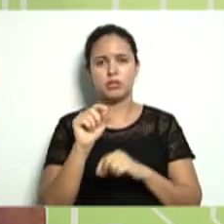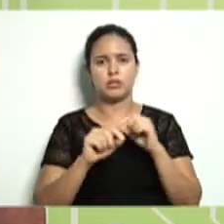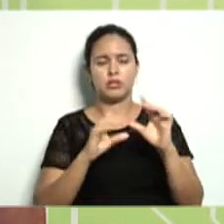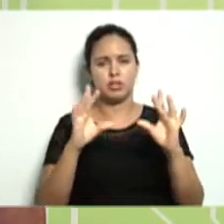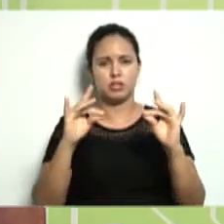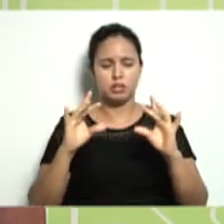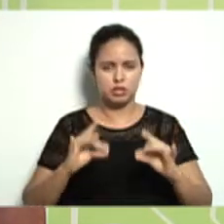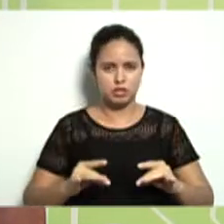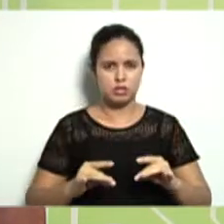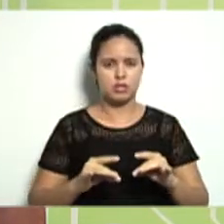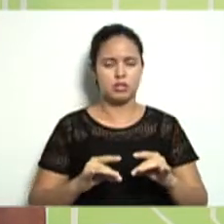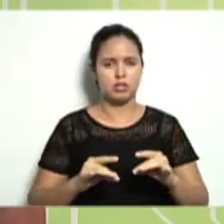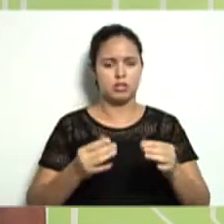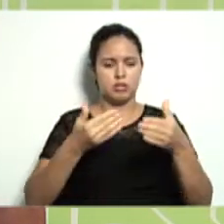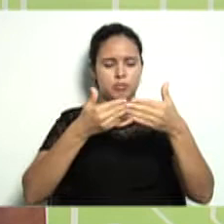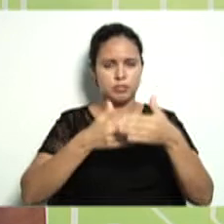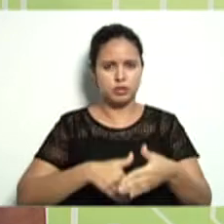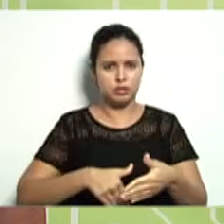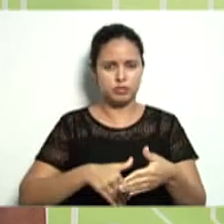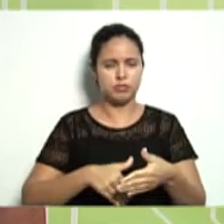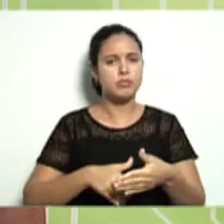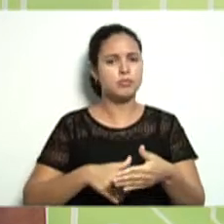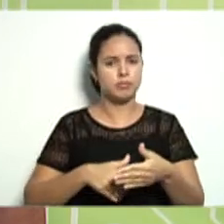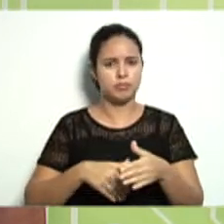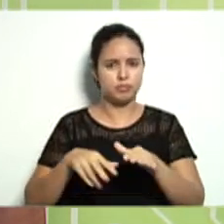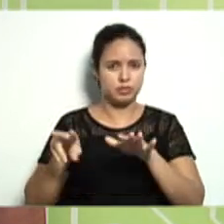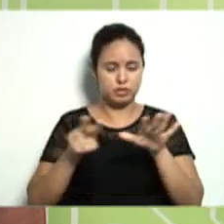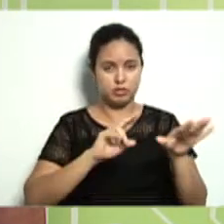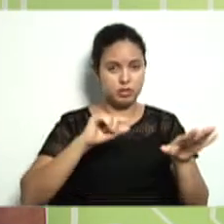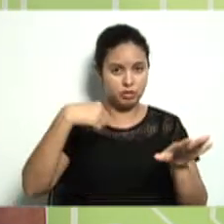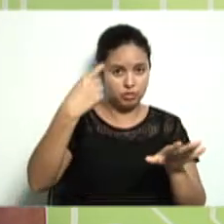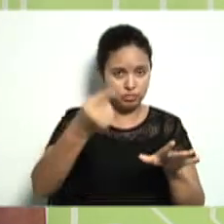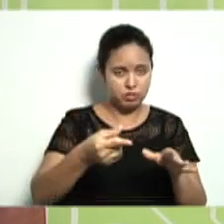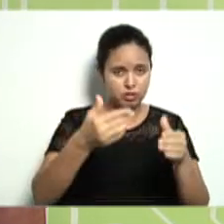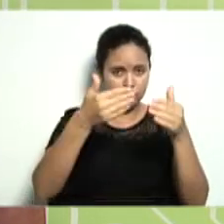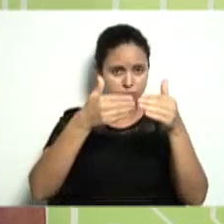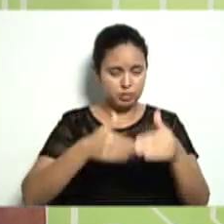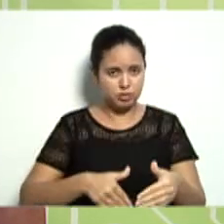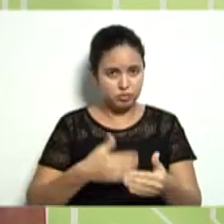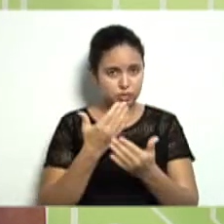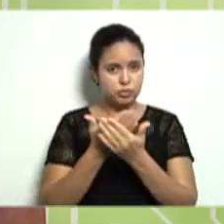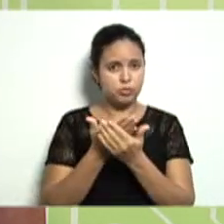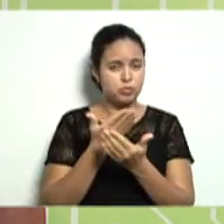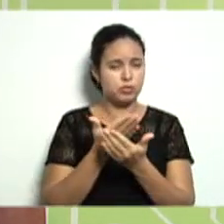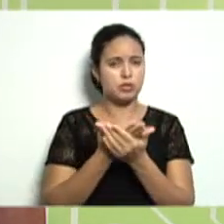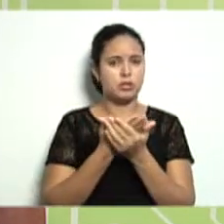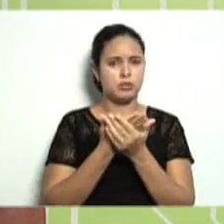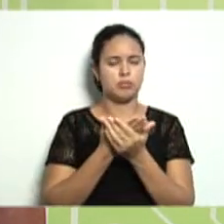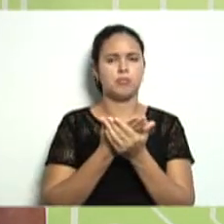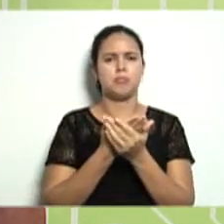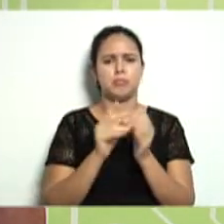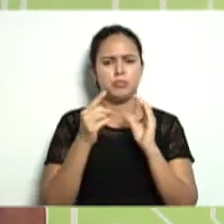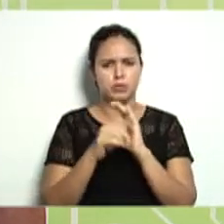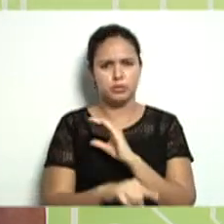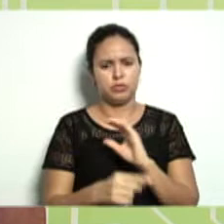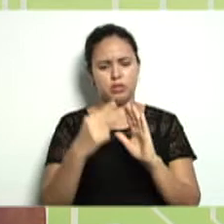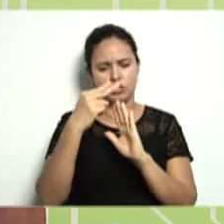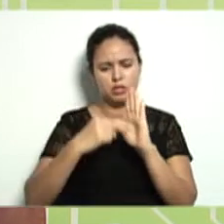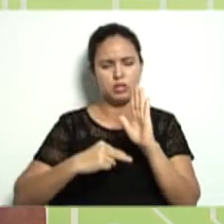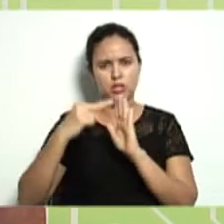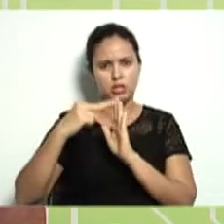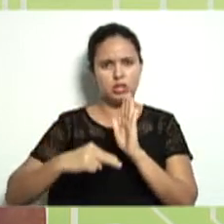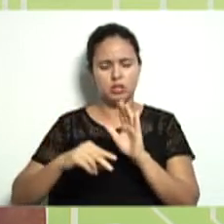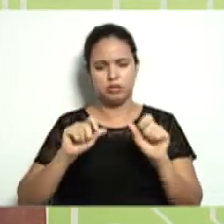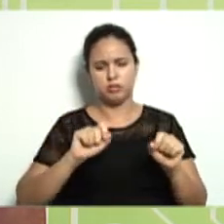detalhasse um pouquinho sobre a avaliação. Nossa avaliação é a próxima aula. Estudem bastante, façam a leitura